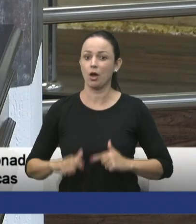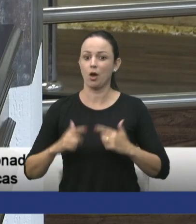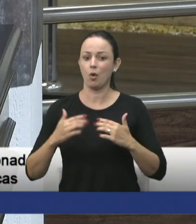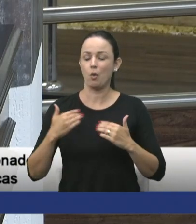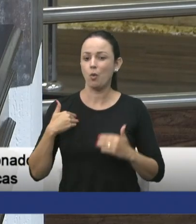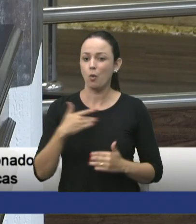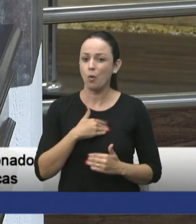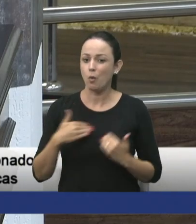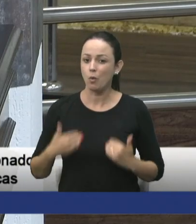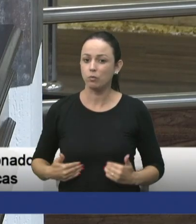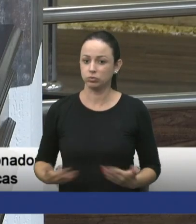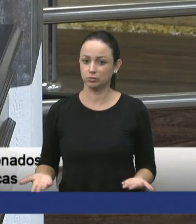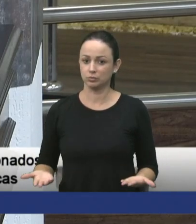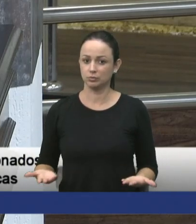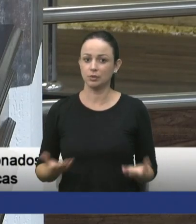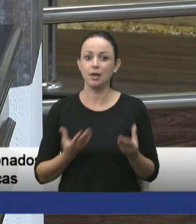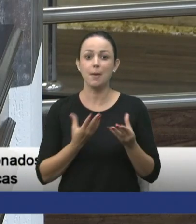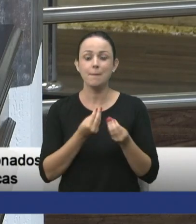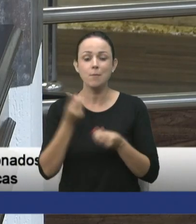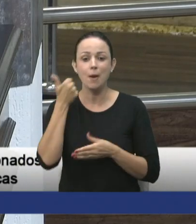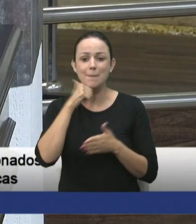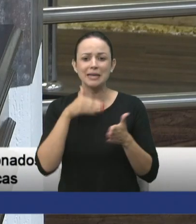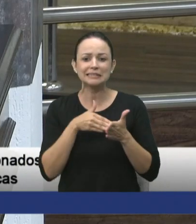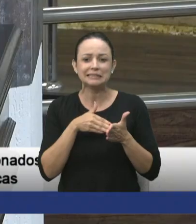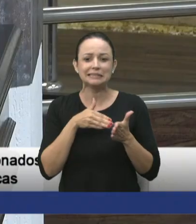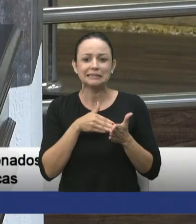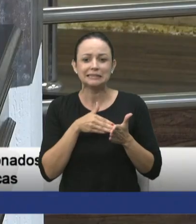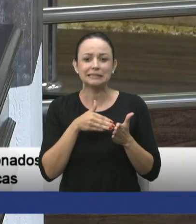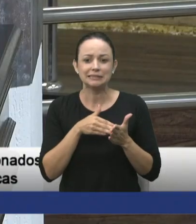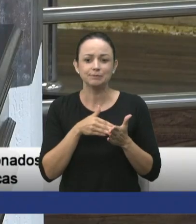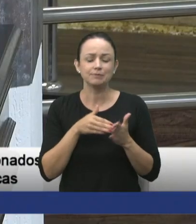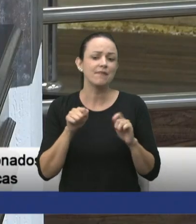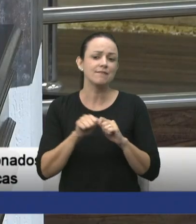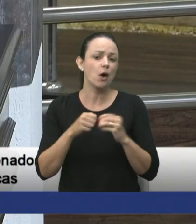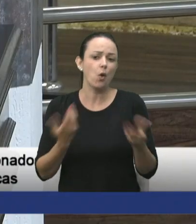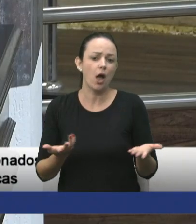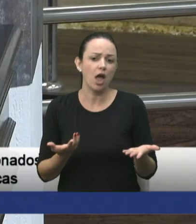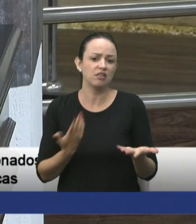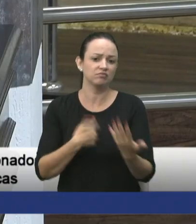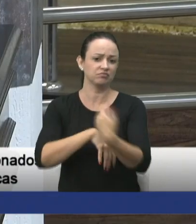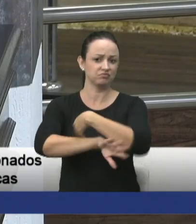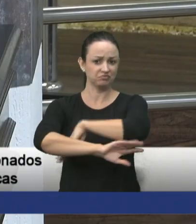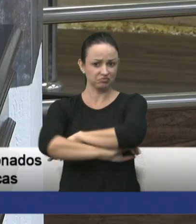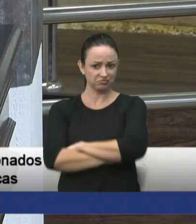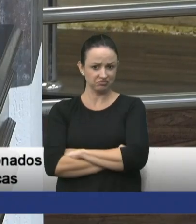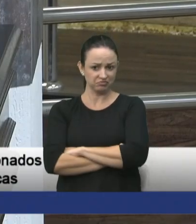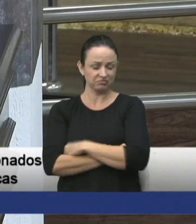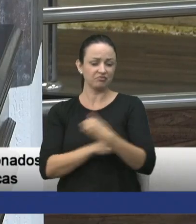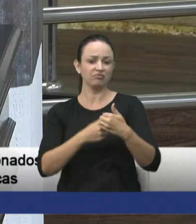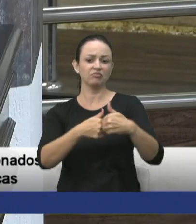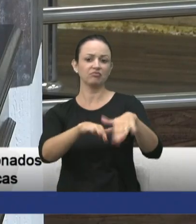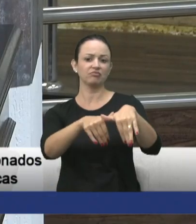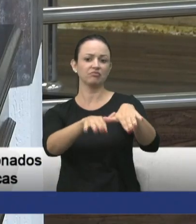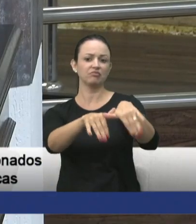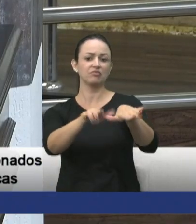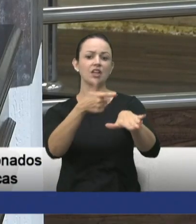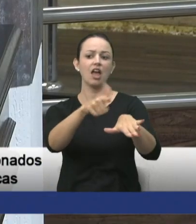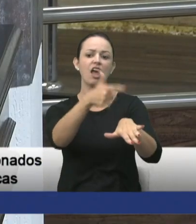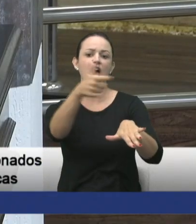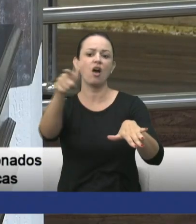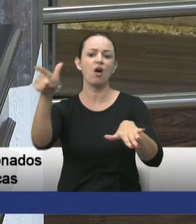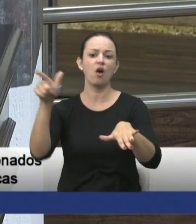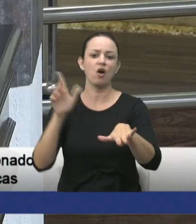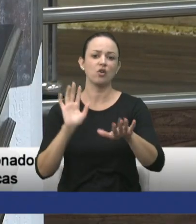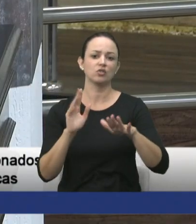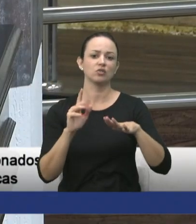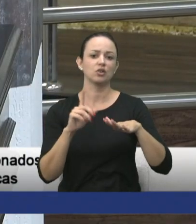E muitas barram nisso. O que fazem? Cruzam os braços e terceirizam a parte que cabe a elas.